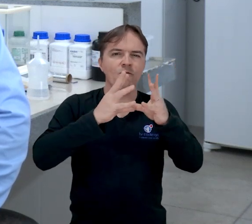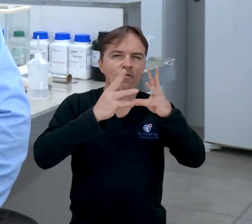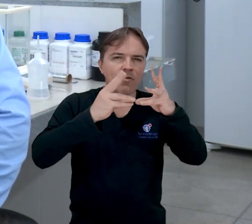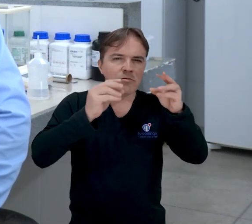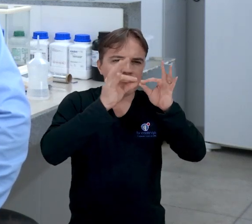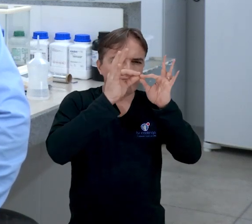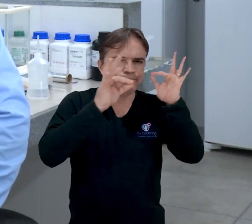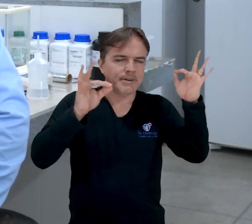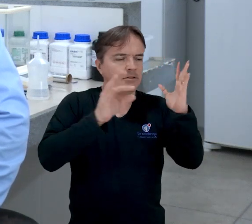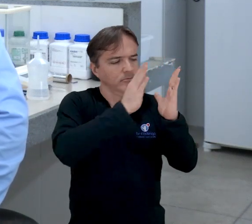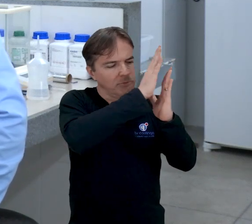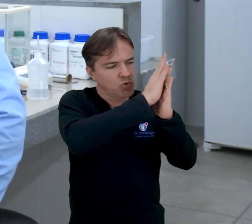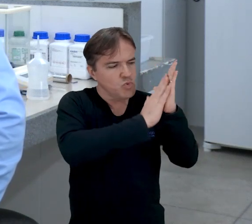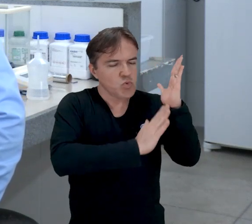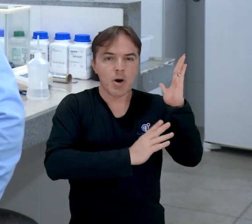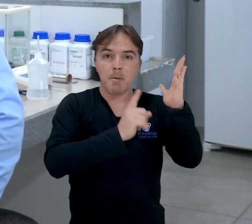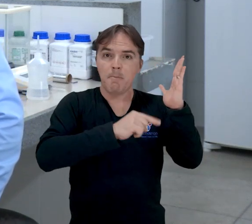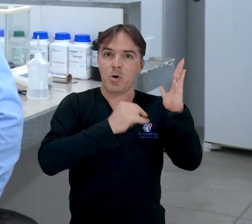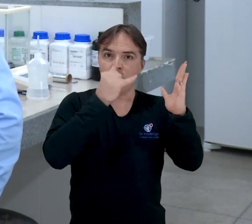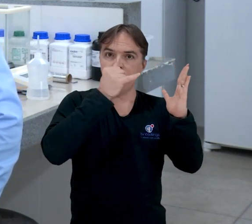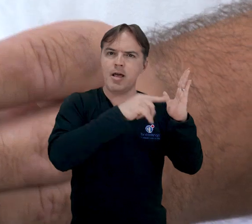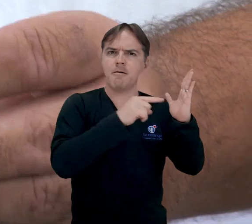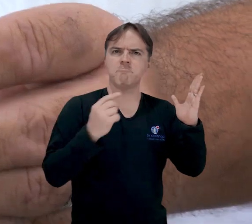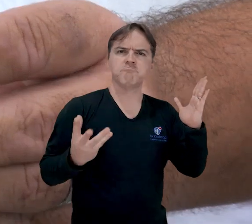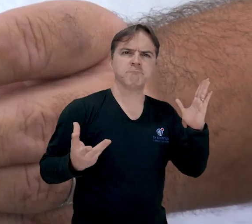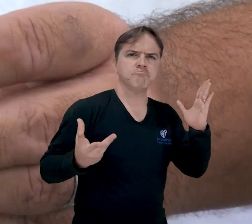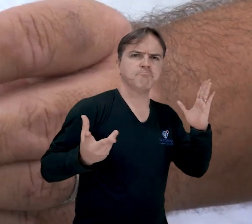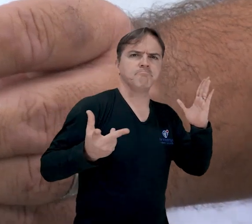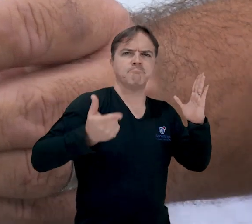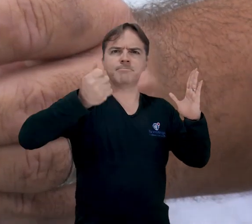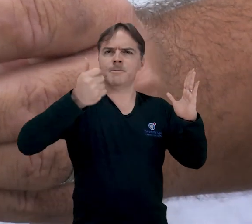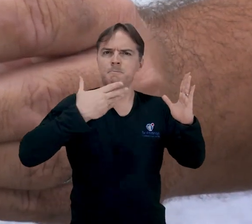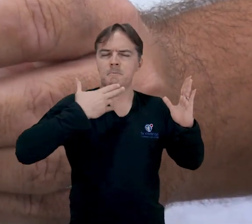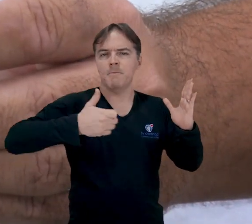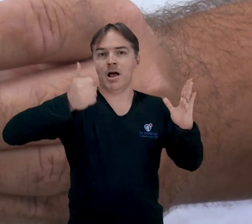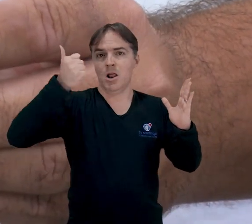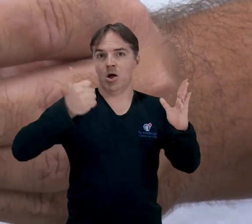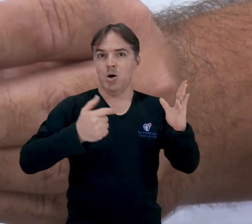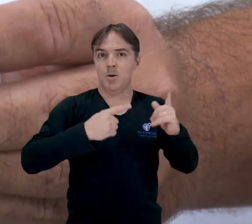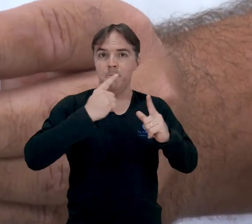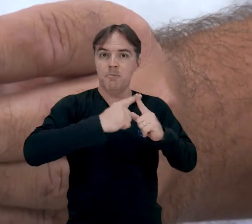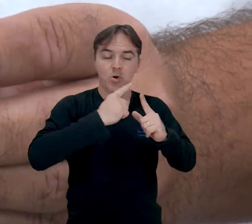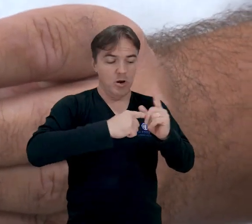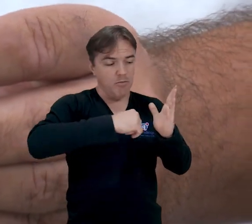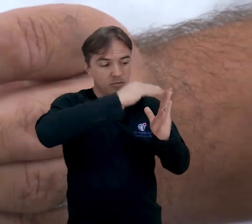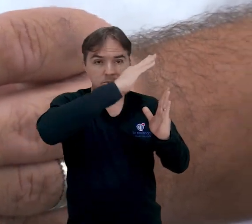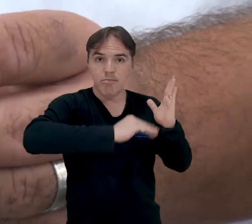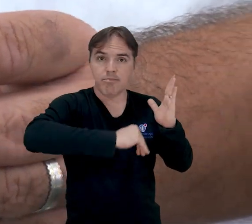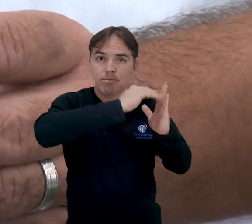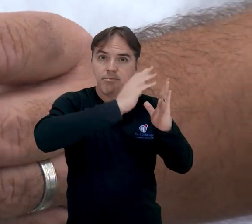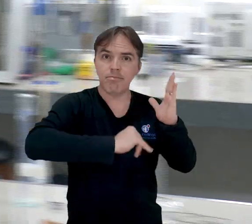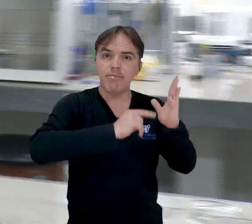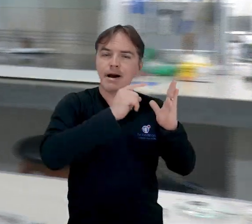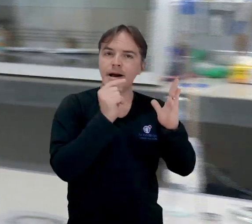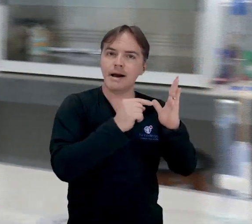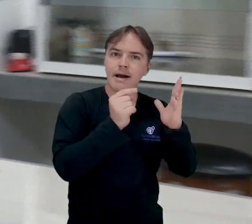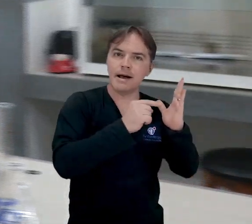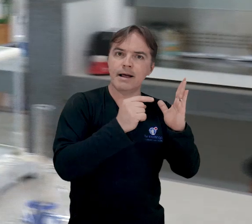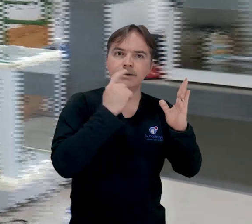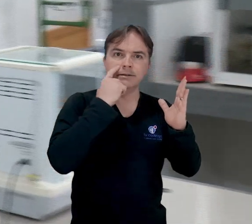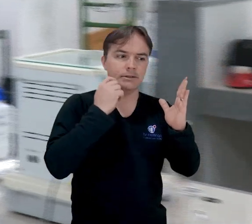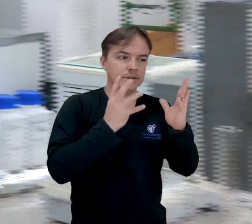efeito anticorrosivo muito mais eficiente para as peças que foram desenvolvidas. Porque a corrosão, o maior dano que ela provoca é a perda de